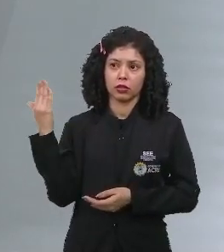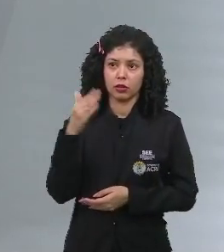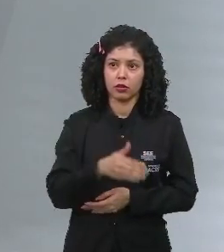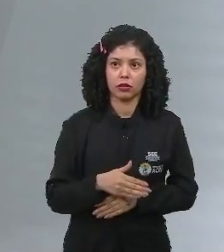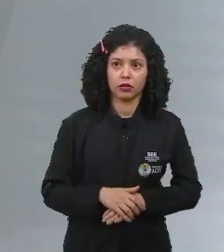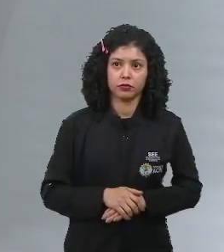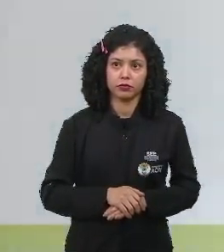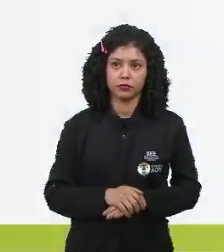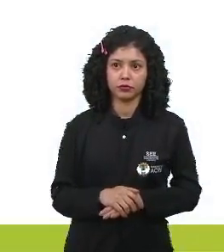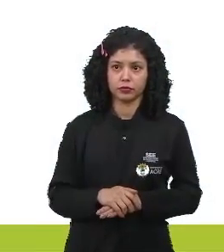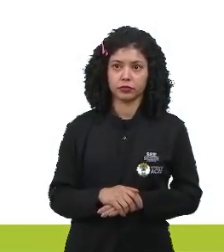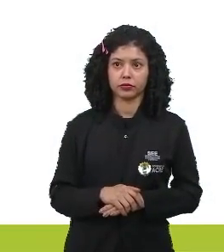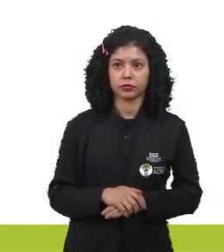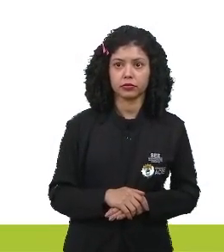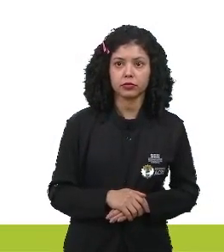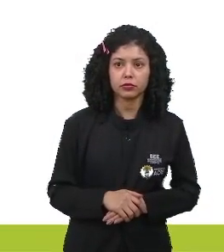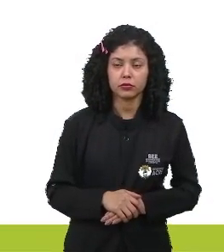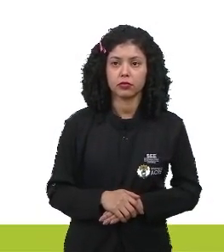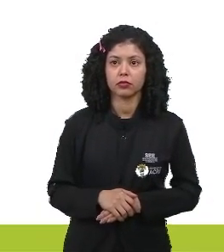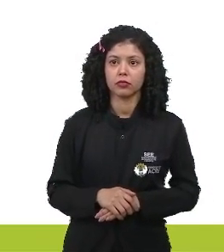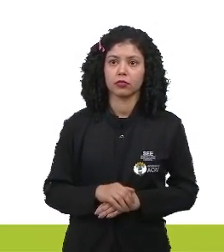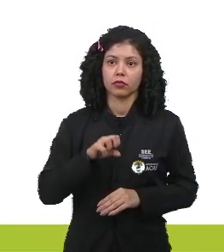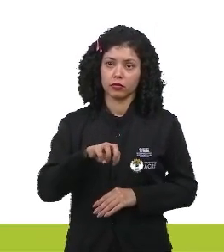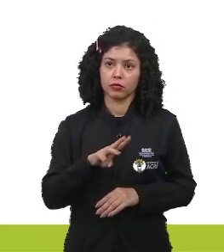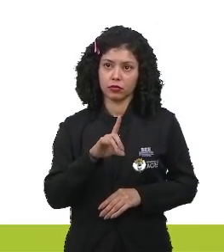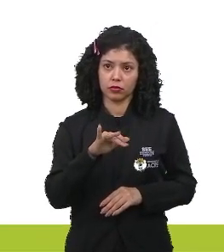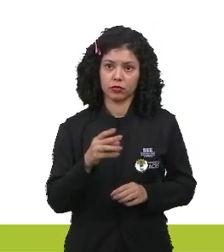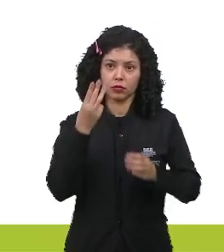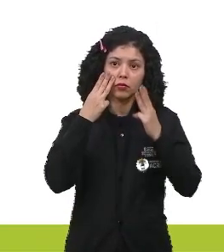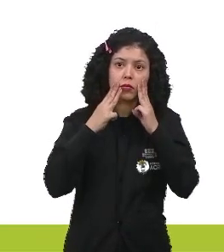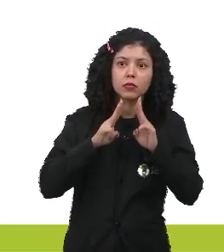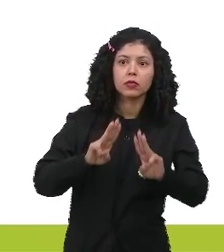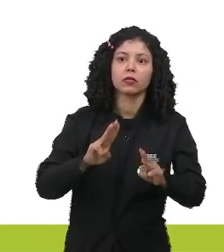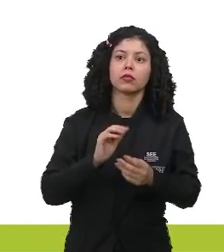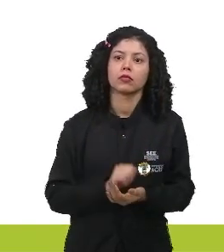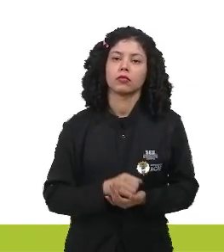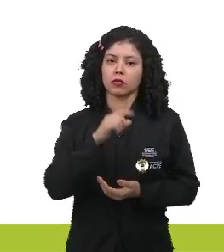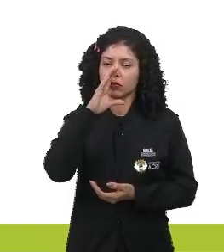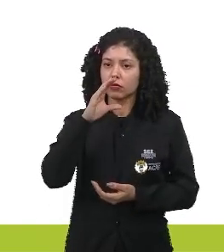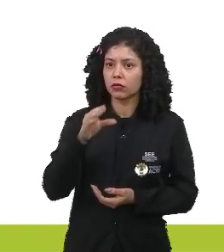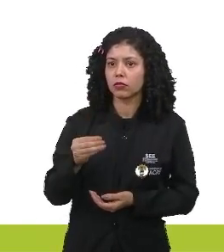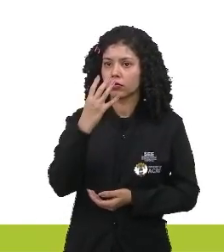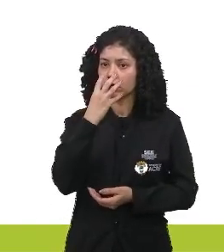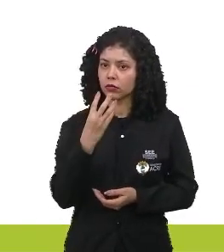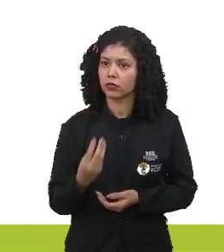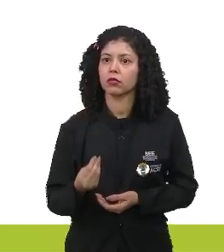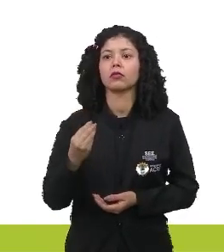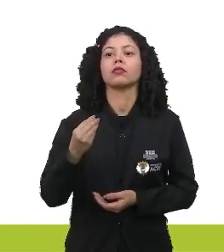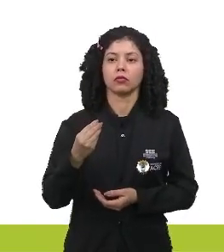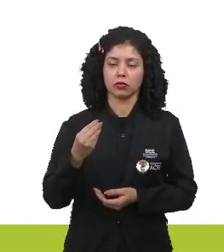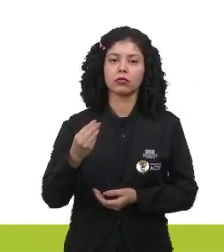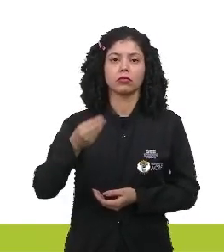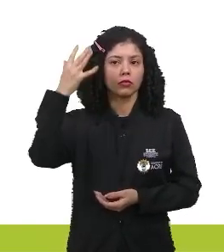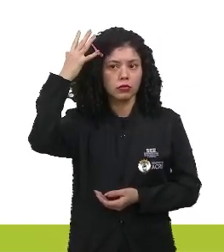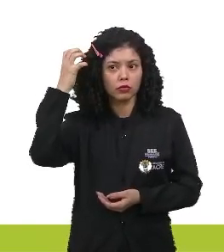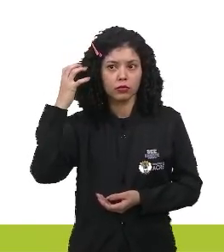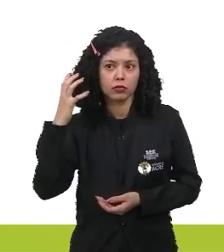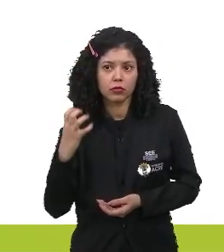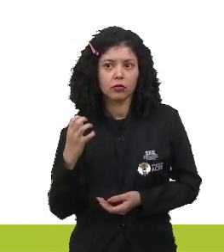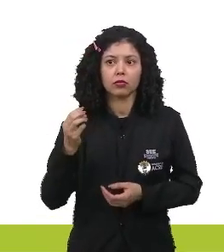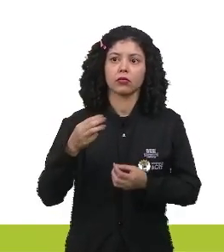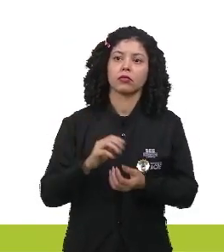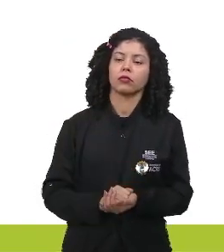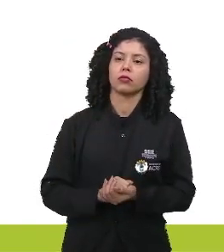pros contratualistas Maquiavel Robs Lock montesquie e Rousseau são Os Clássicos Da Política